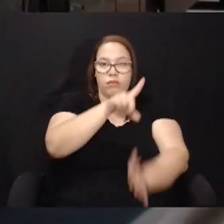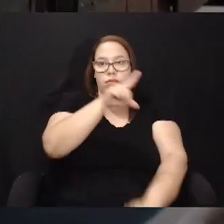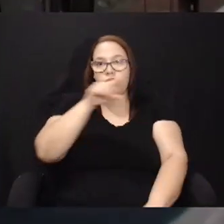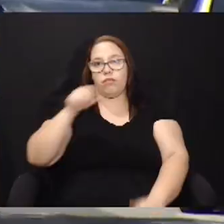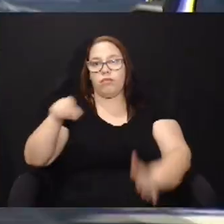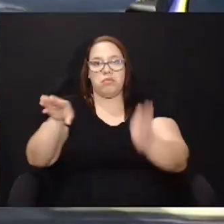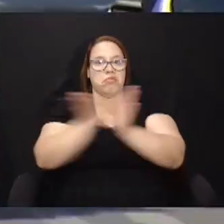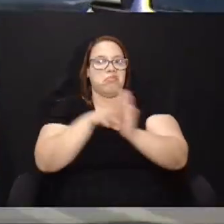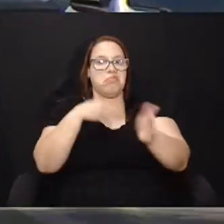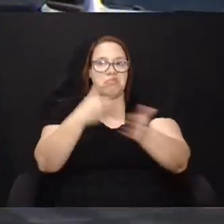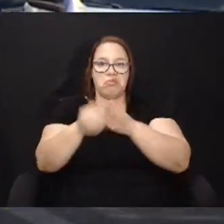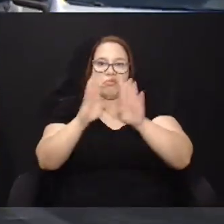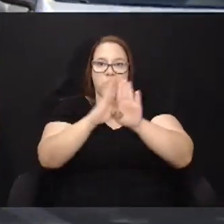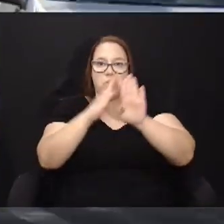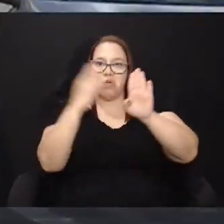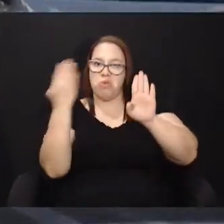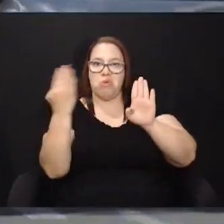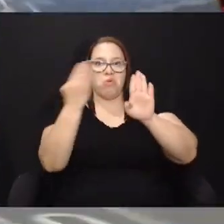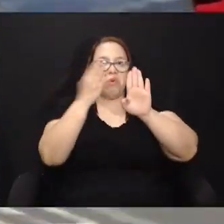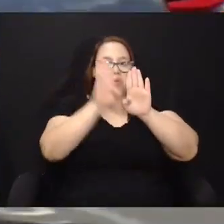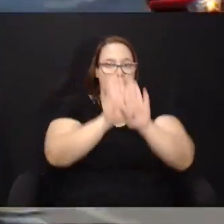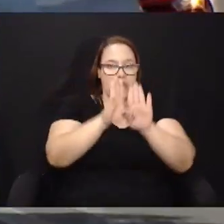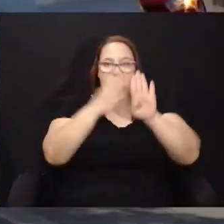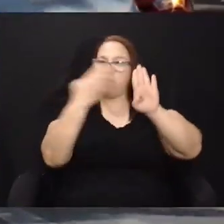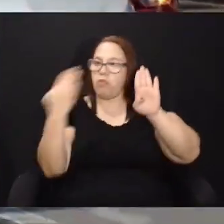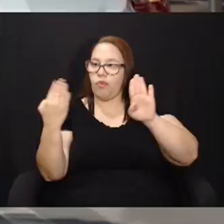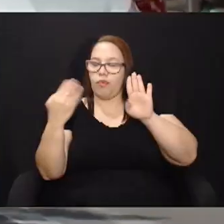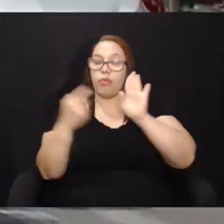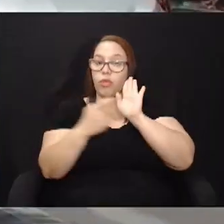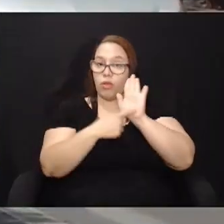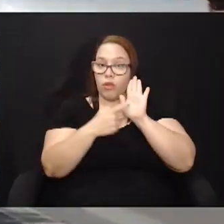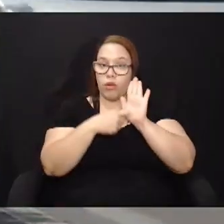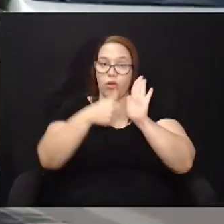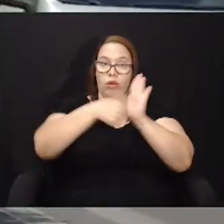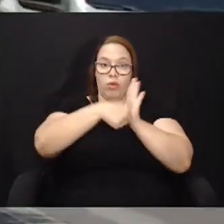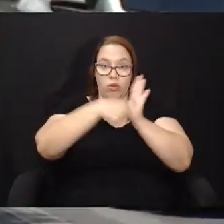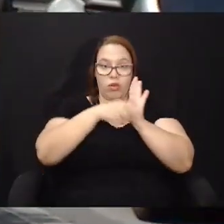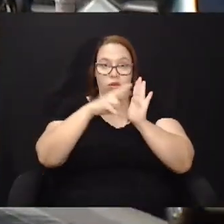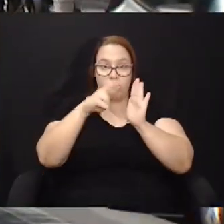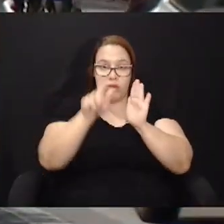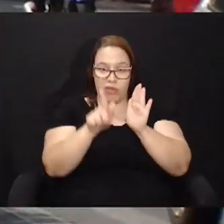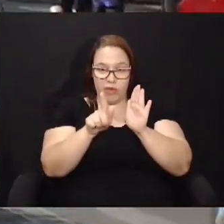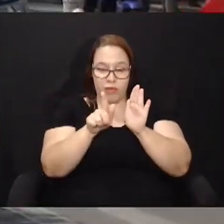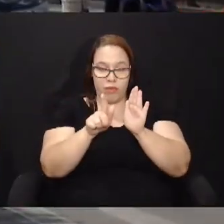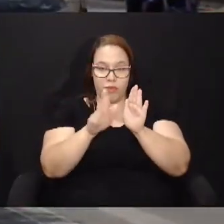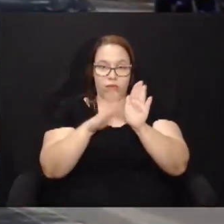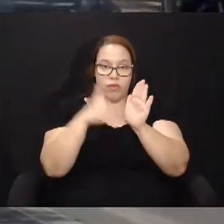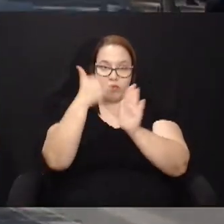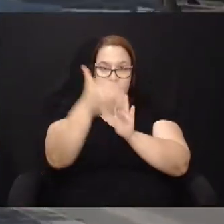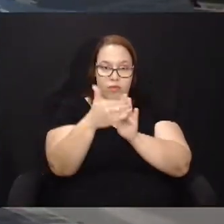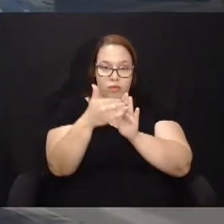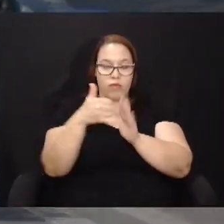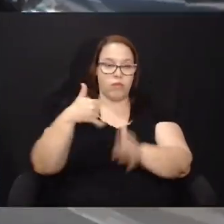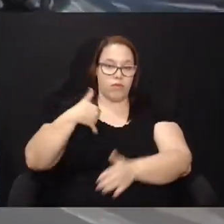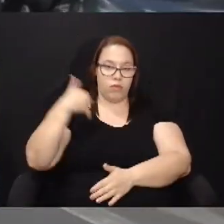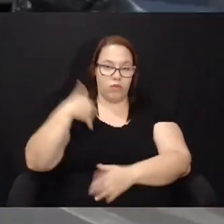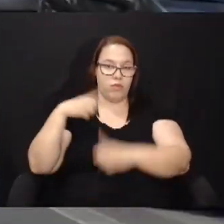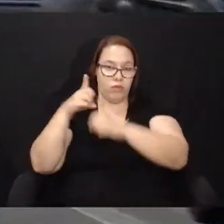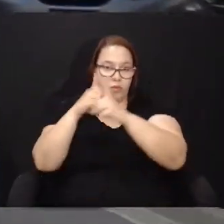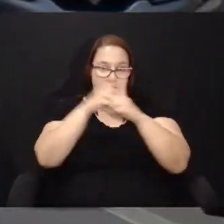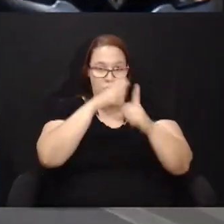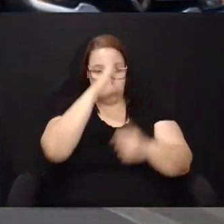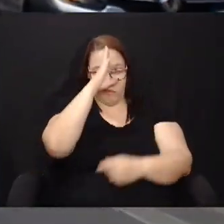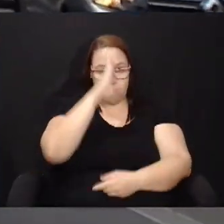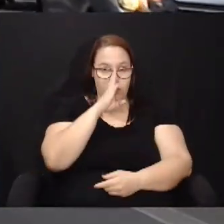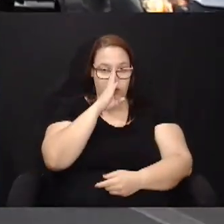dos ônibus, mediante a apresentação do RG, e também estende a faixa etária atendida pela gratuidade tarifária